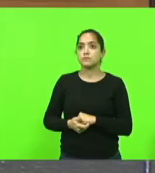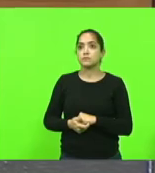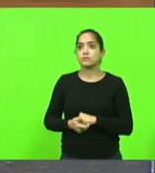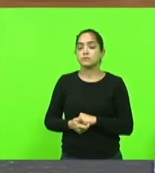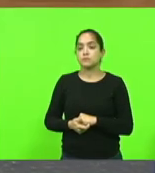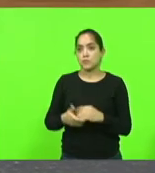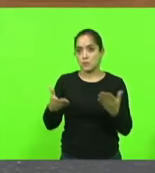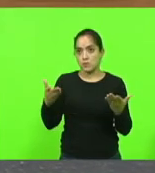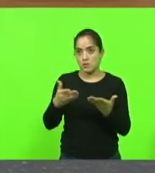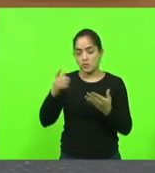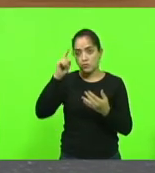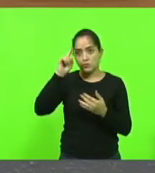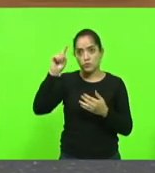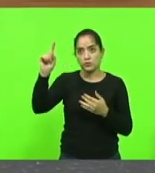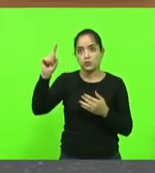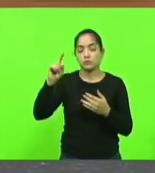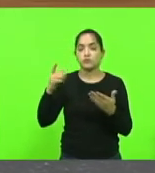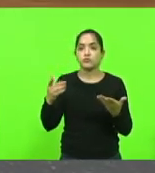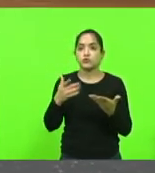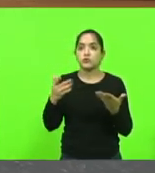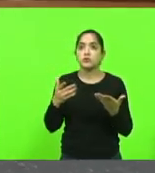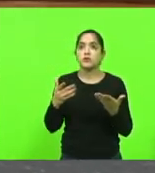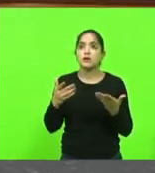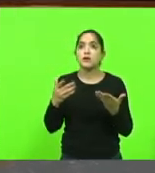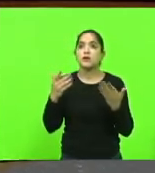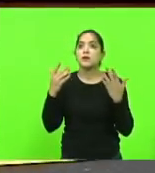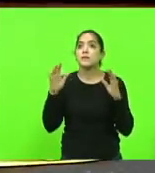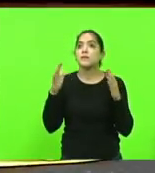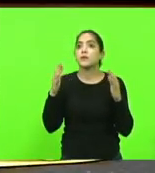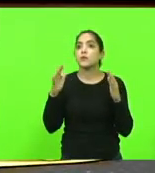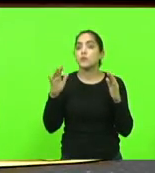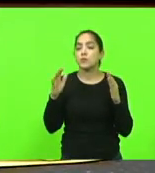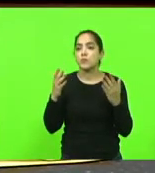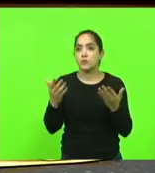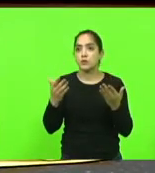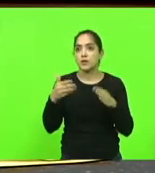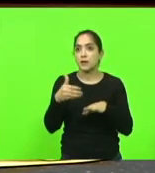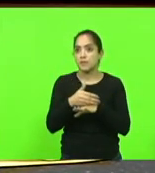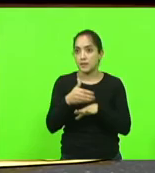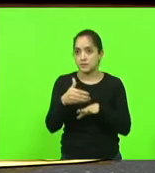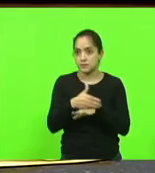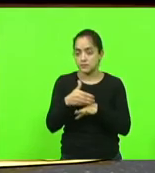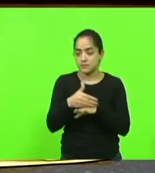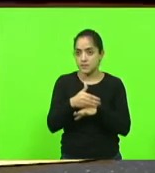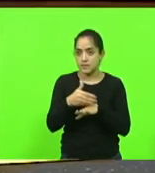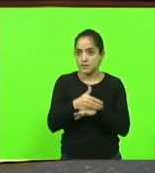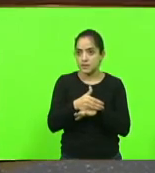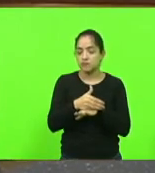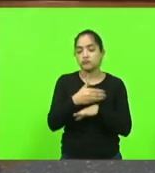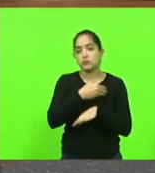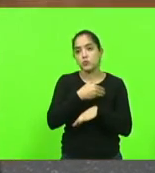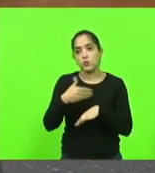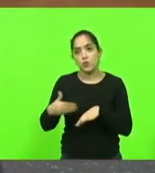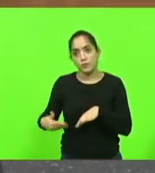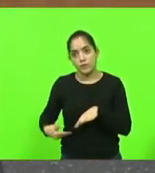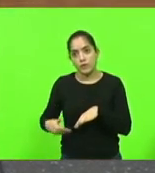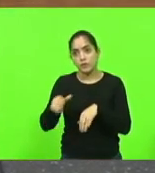presidente Mauro, para comemorar a participação efetiva, seja do governo, do